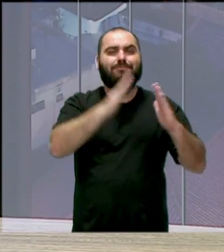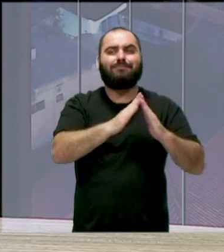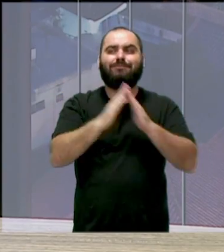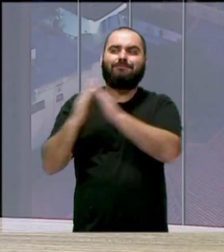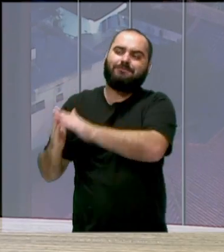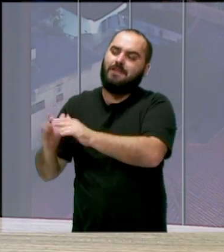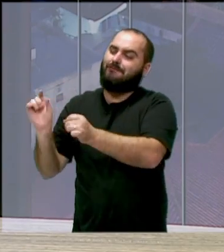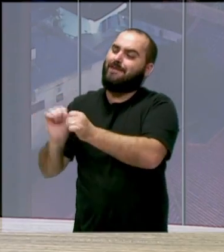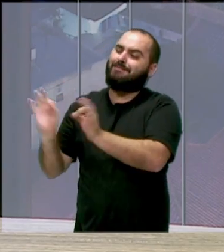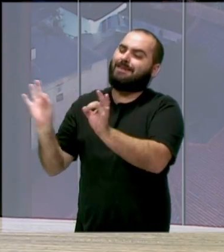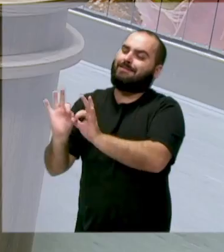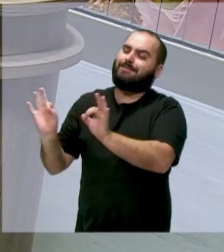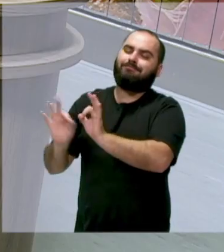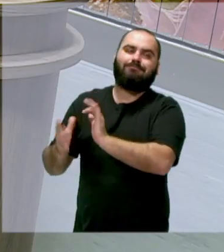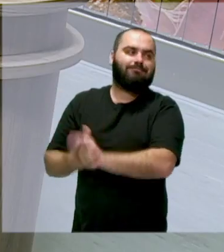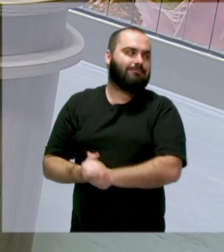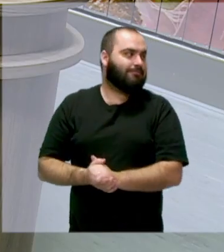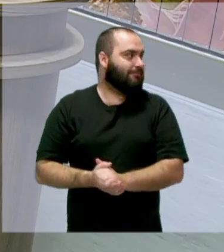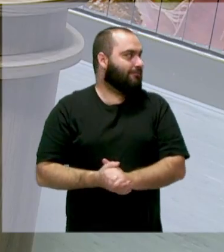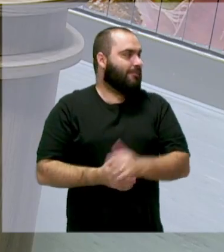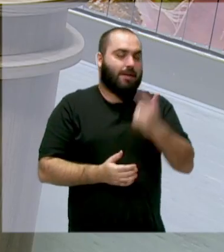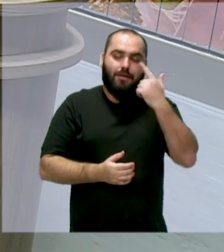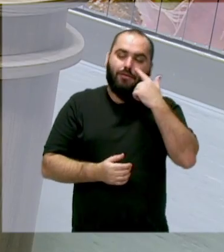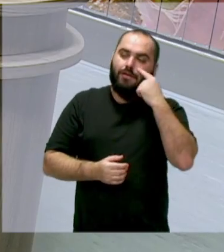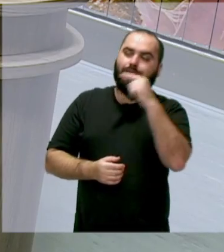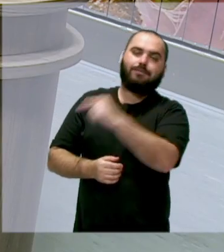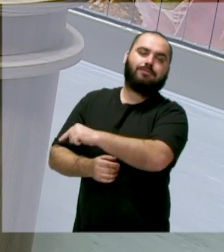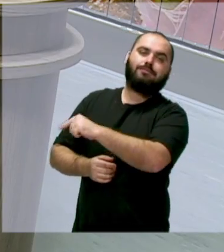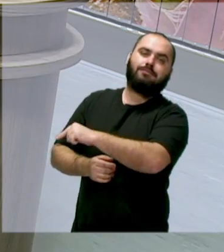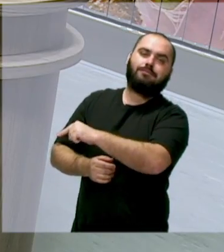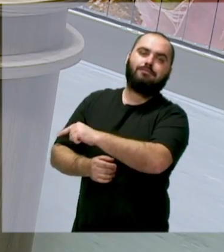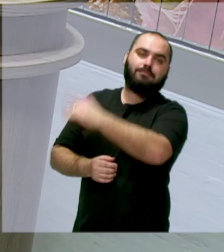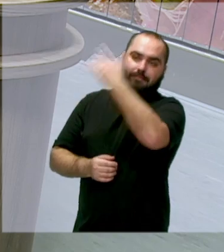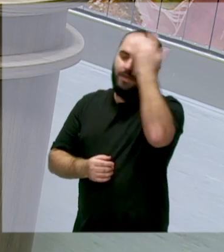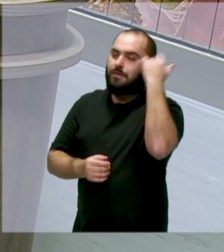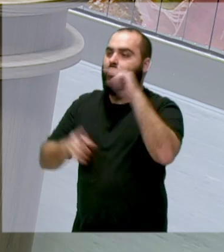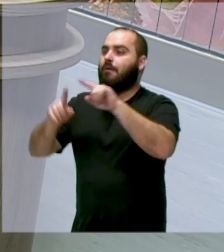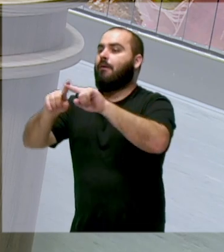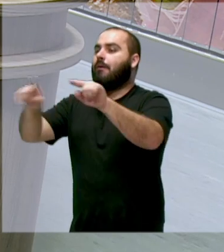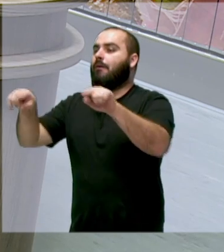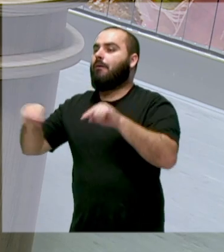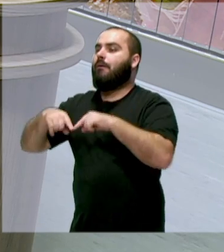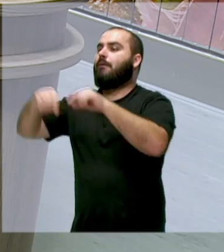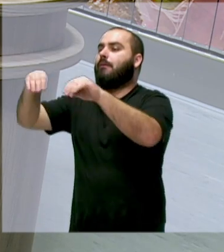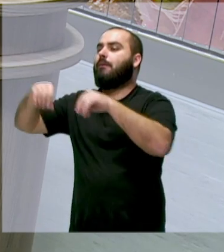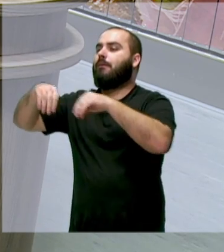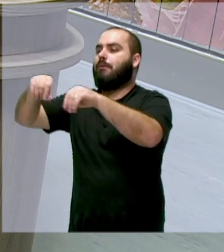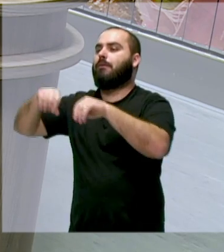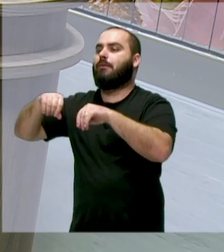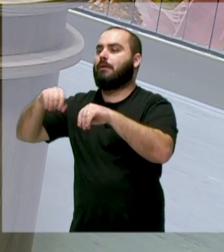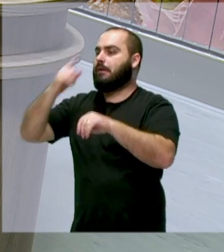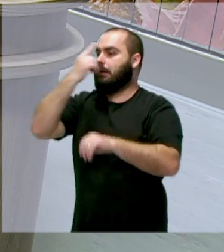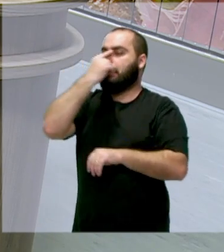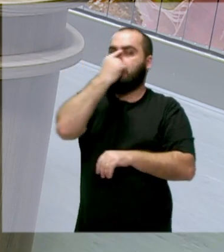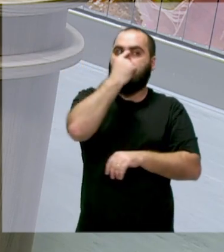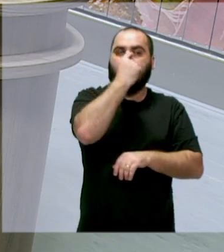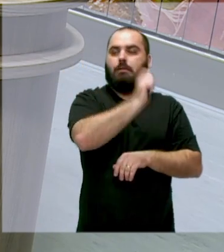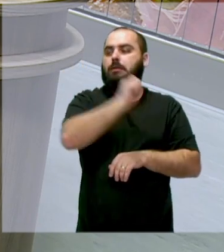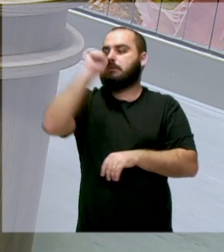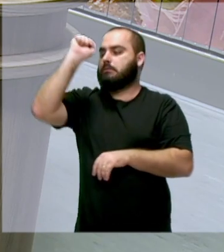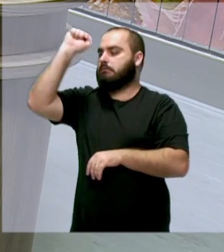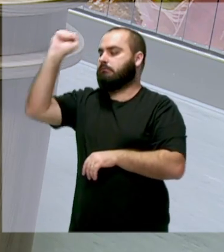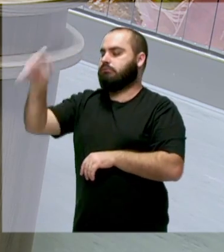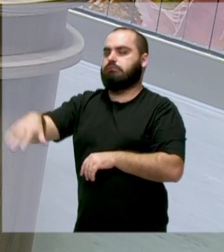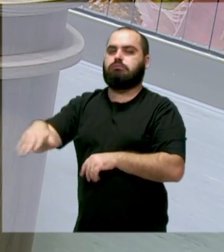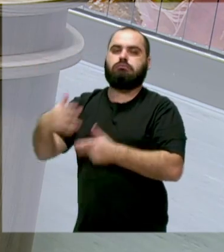eu estou vendo que lá algum pessoal vai ver um terreno baldio e vai lá e joga tudo quanto é tipo de dejeto que tem.